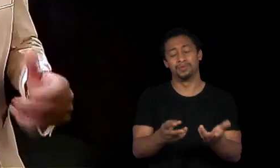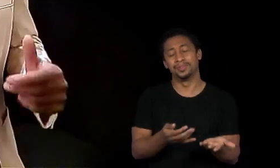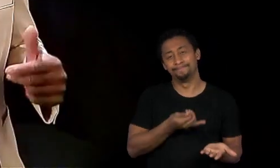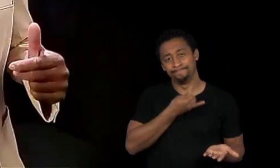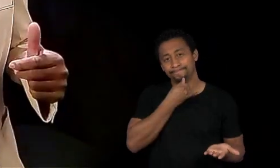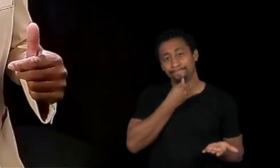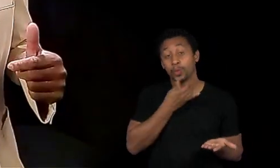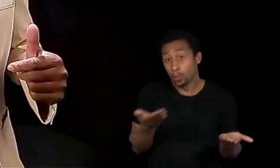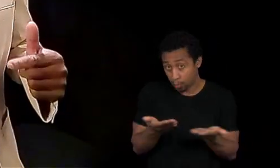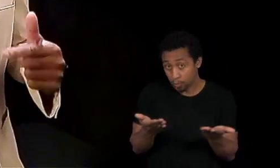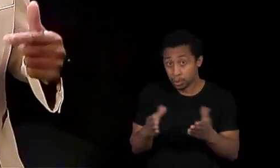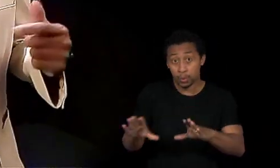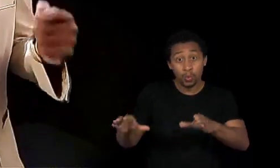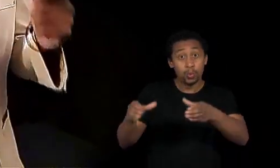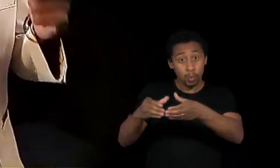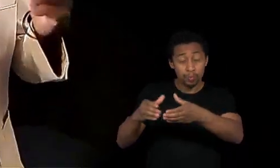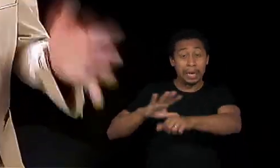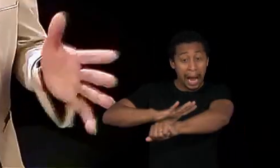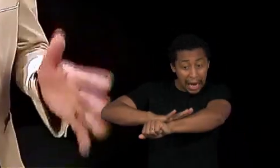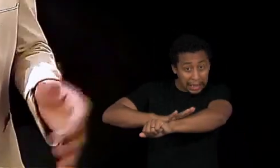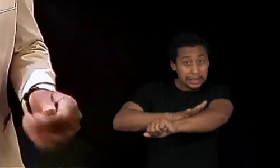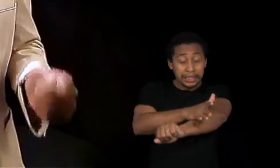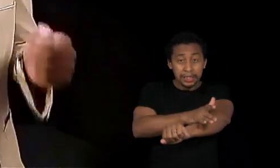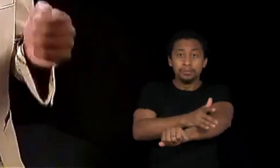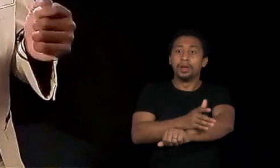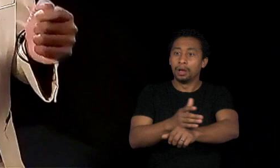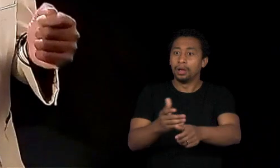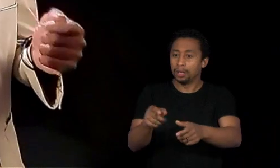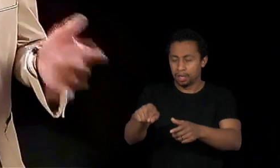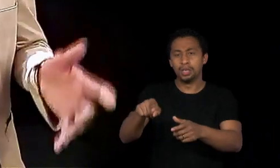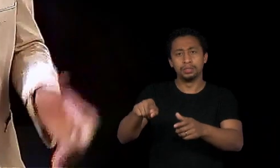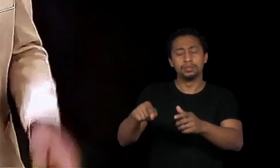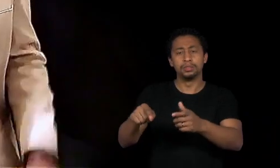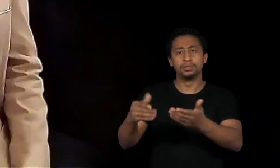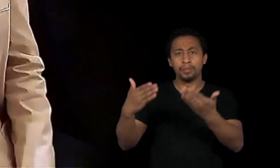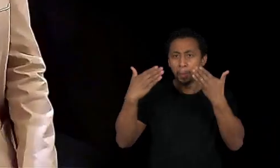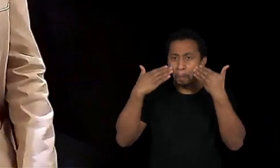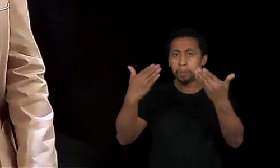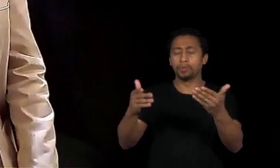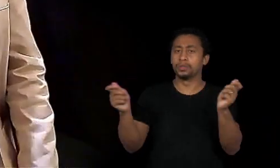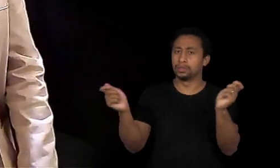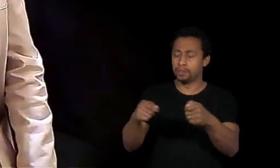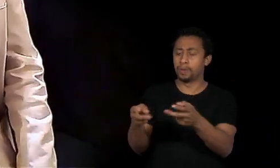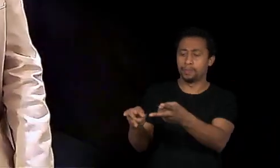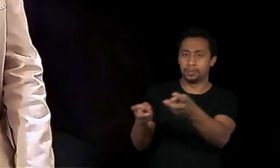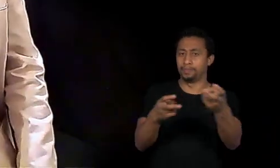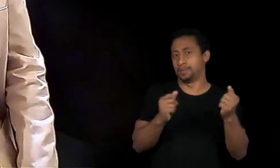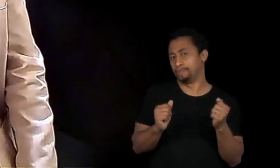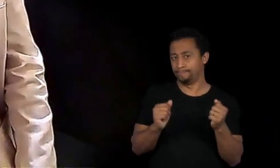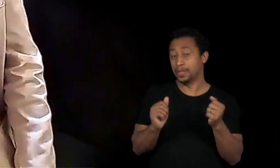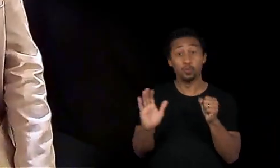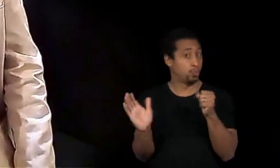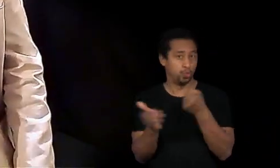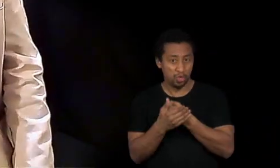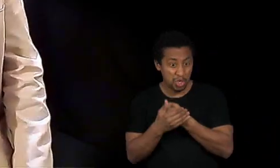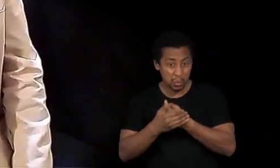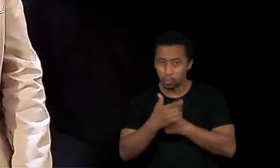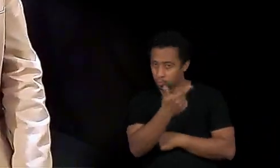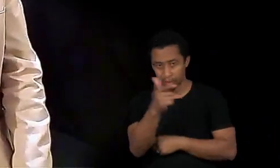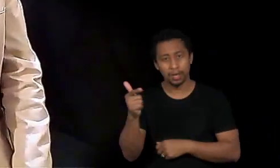estão mais claros, eles se posicionam mais, saíram do armário, né, usando um